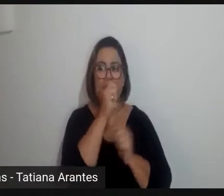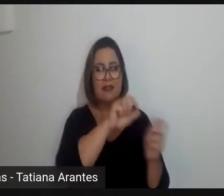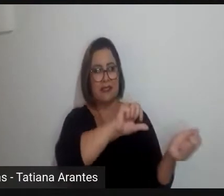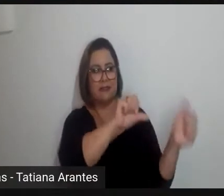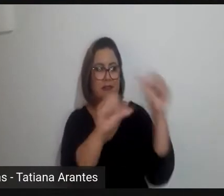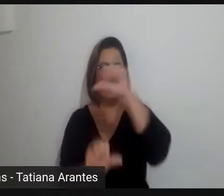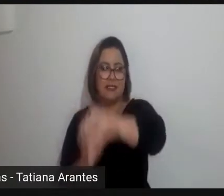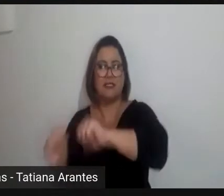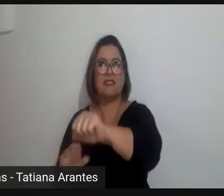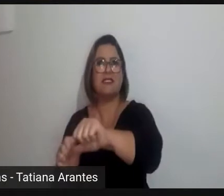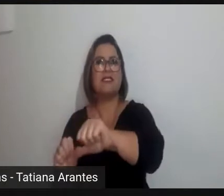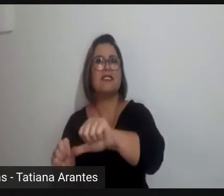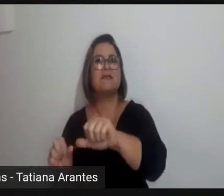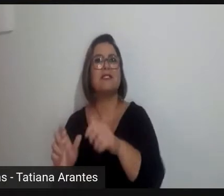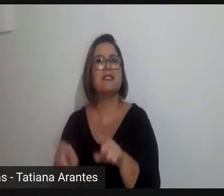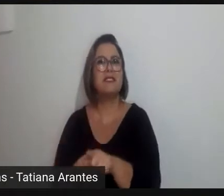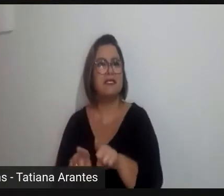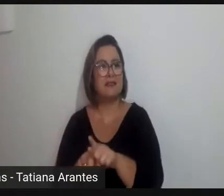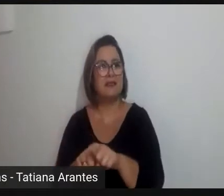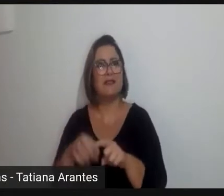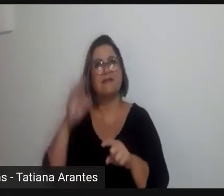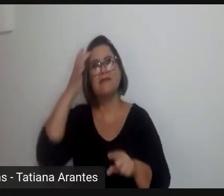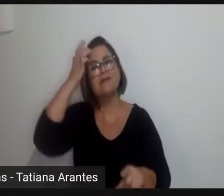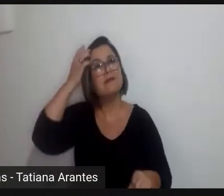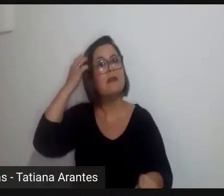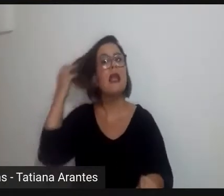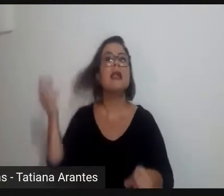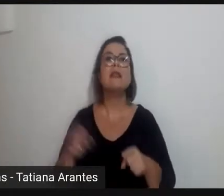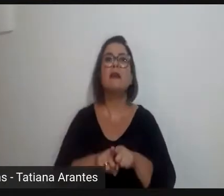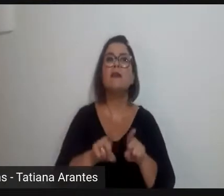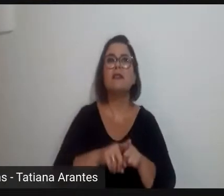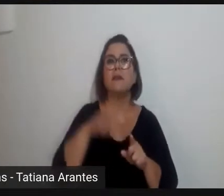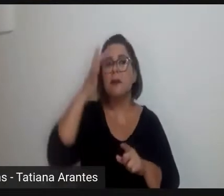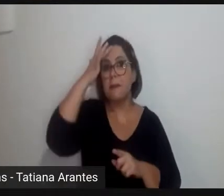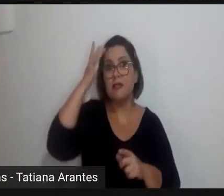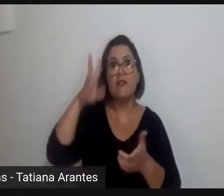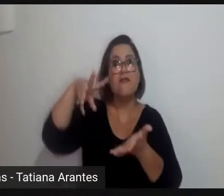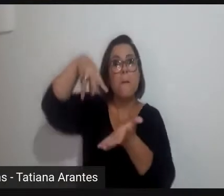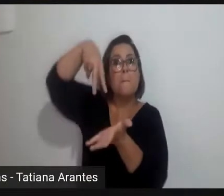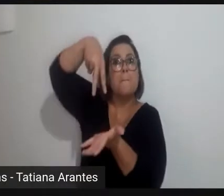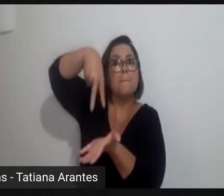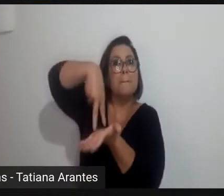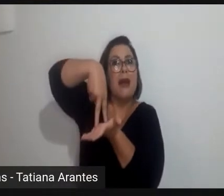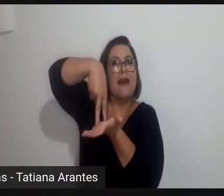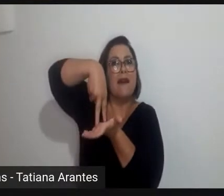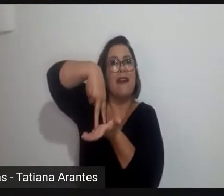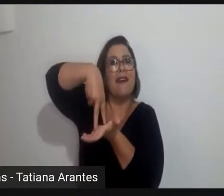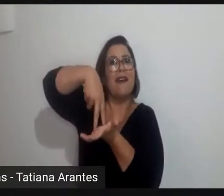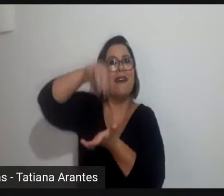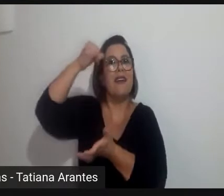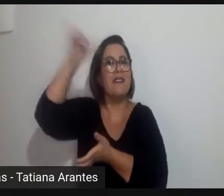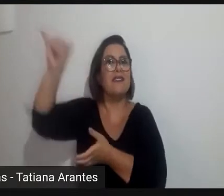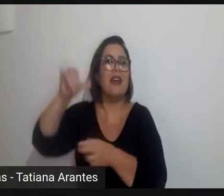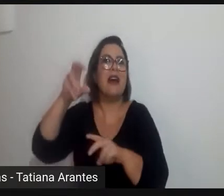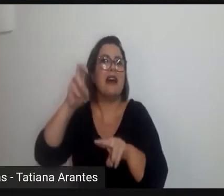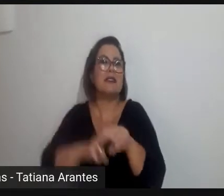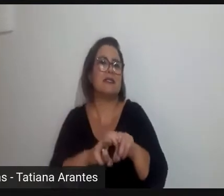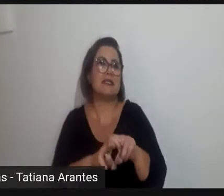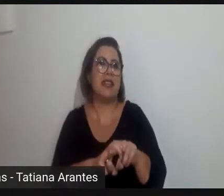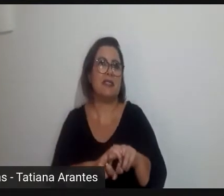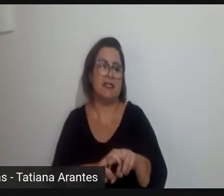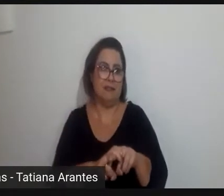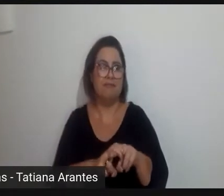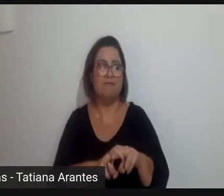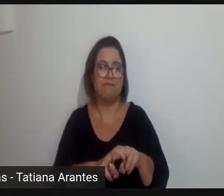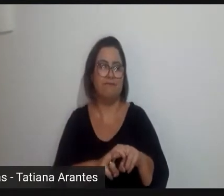de trabalho em pé. A pessoa fica mais em pé que sentada, tá? Não adianta muito a pessoa fazer